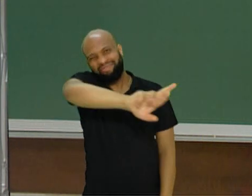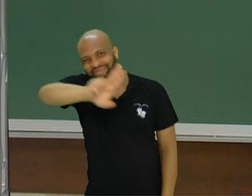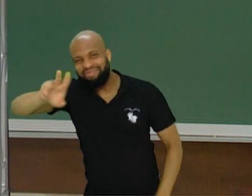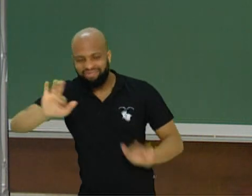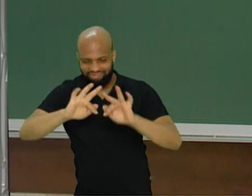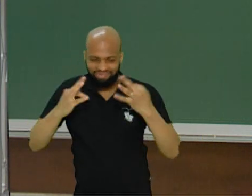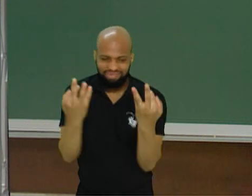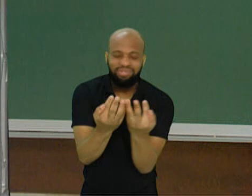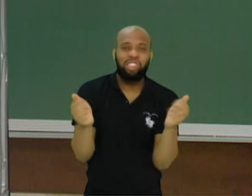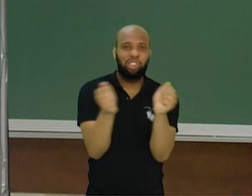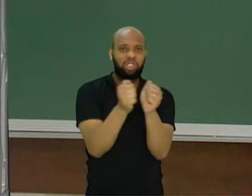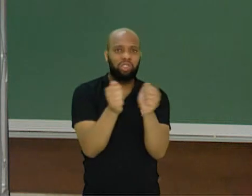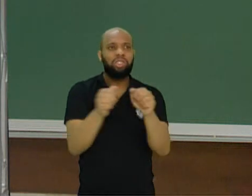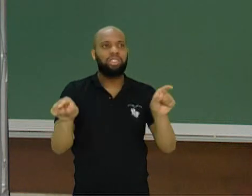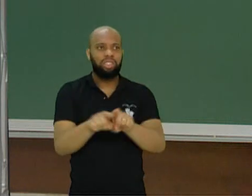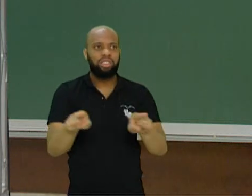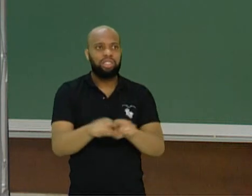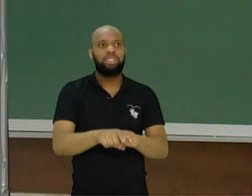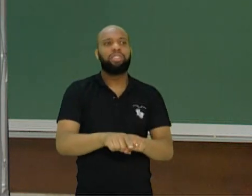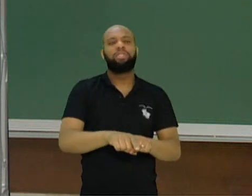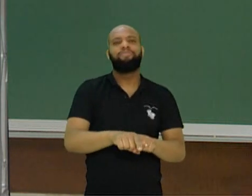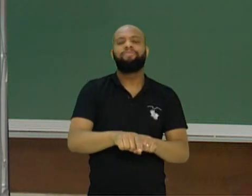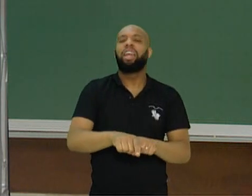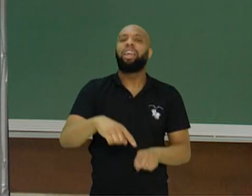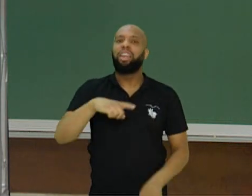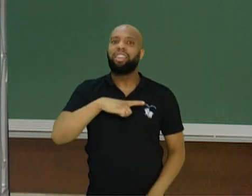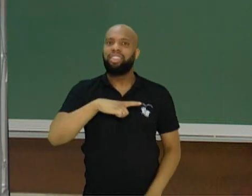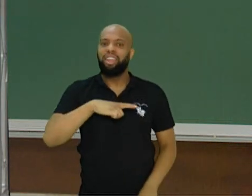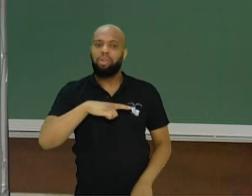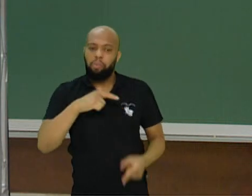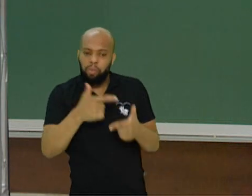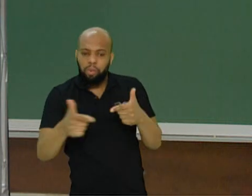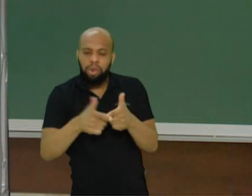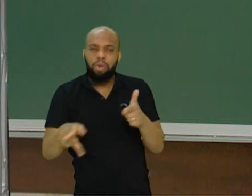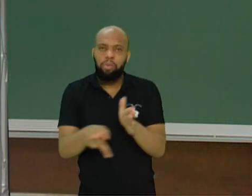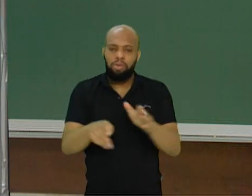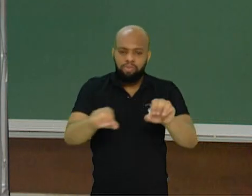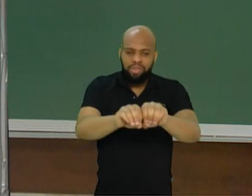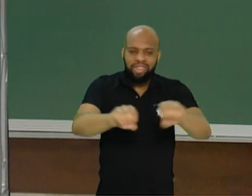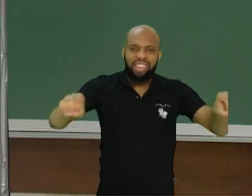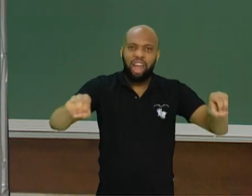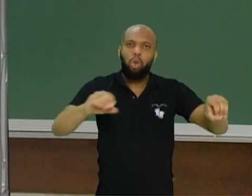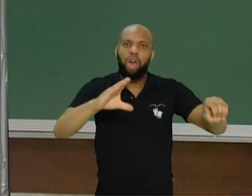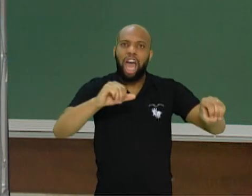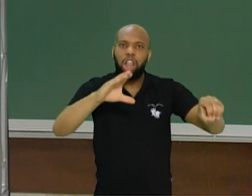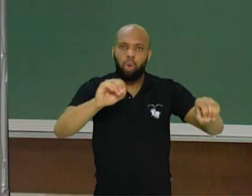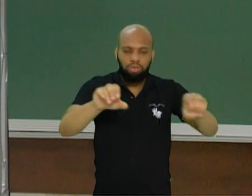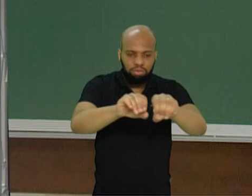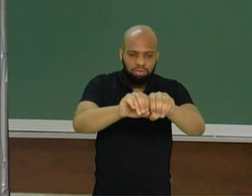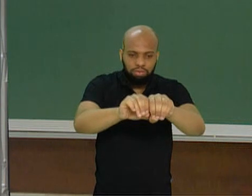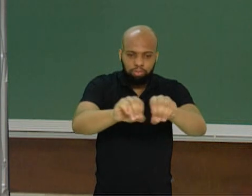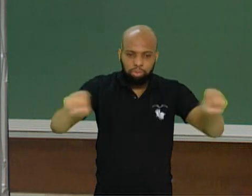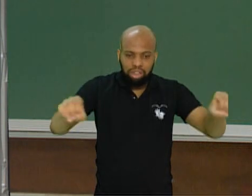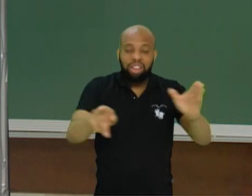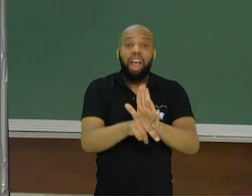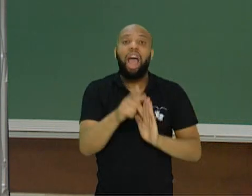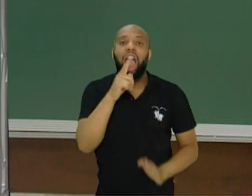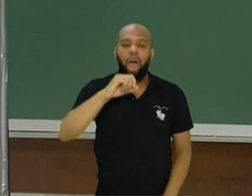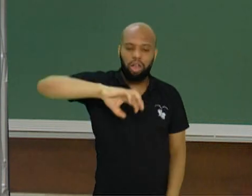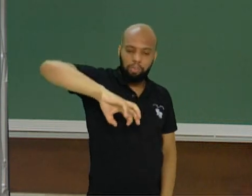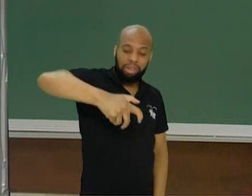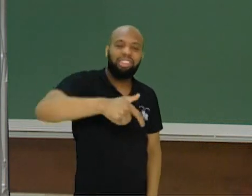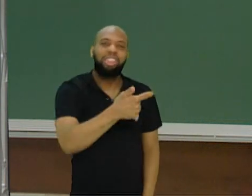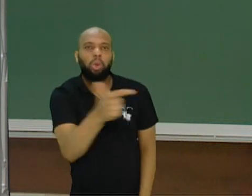muitas famílias, né? Muitas vezes não tem água encanada, não tem energia elétrica e tem que se dar aquele